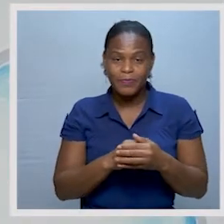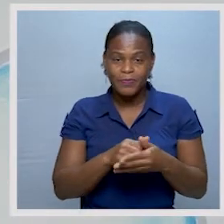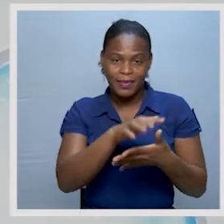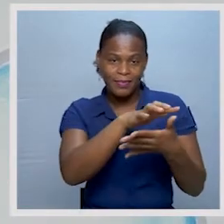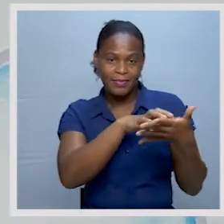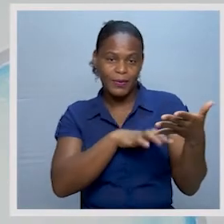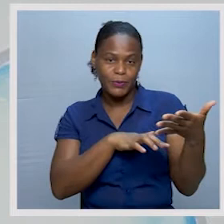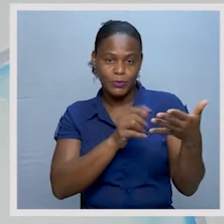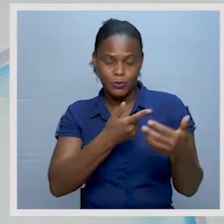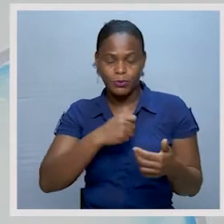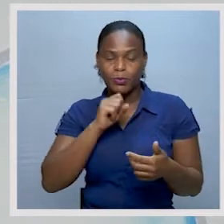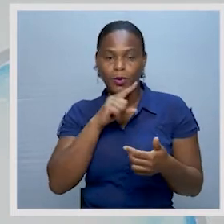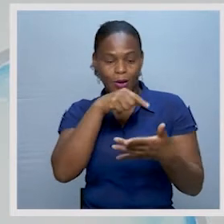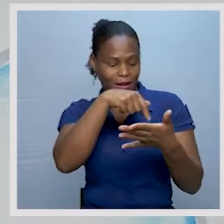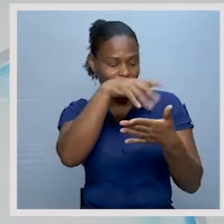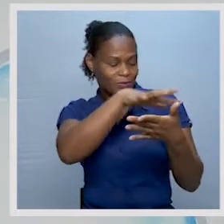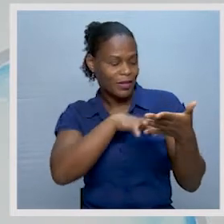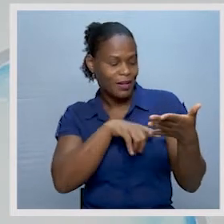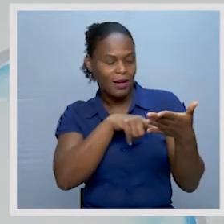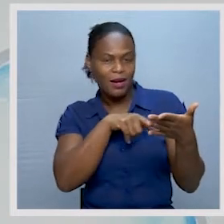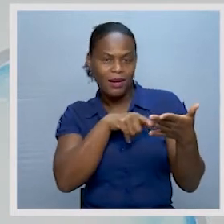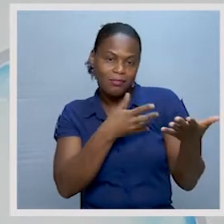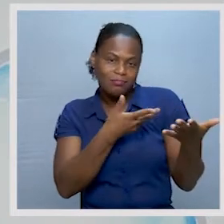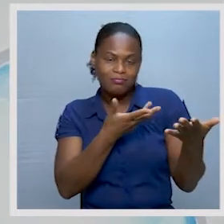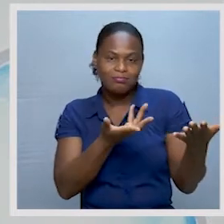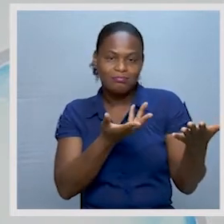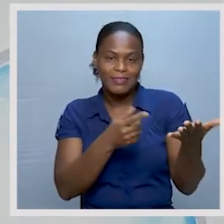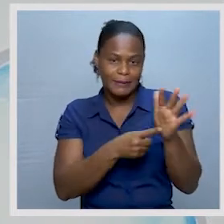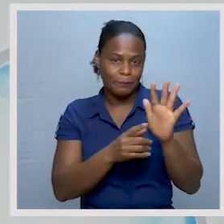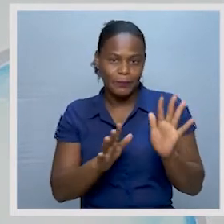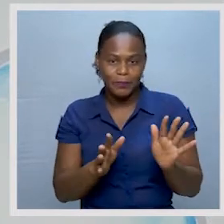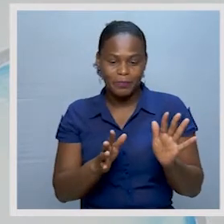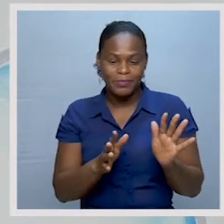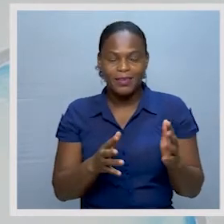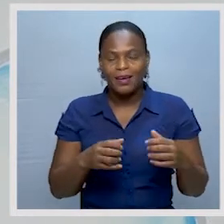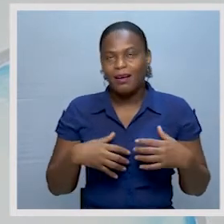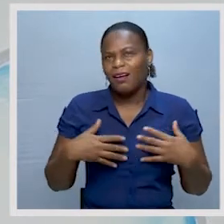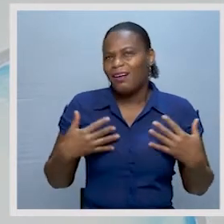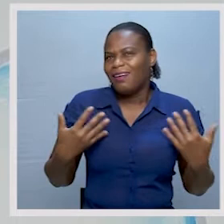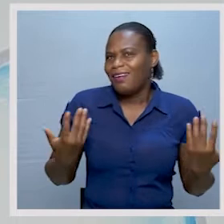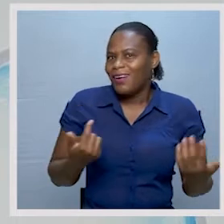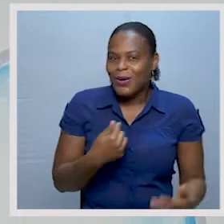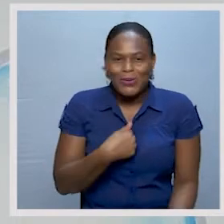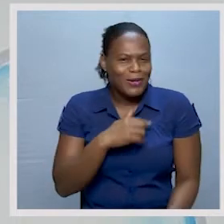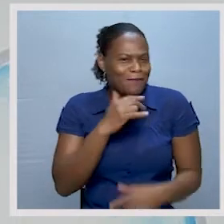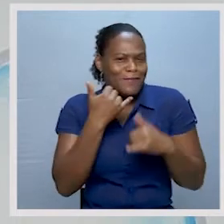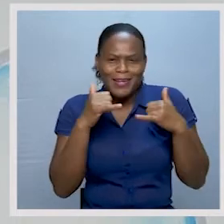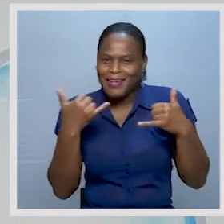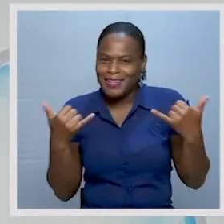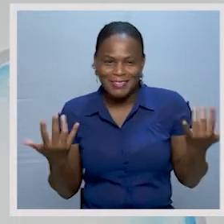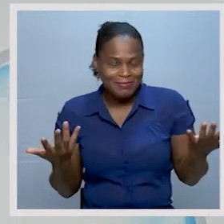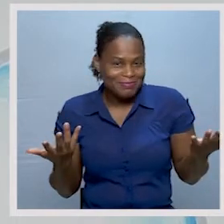o texto, podemos encontrar num texto assim, hoje eu estou